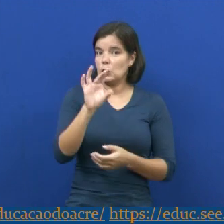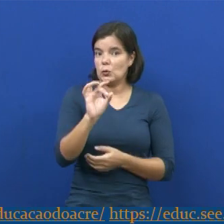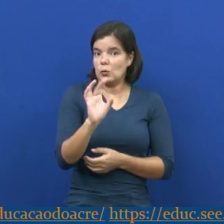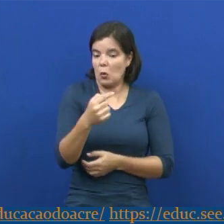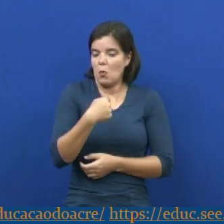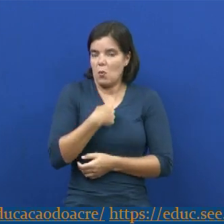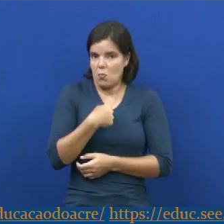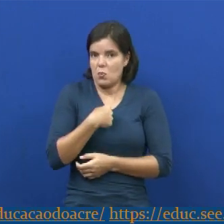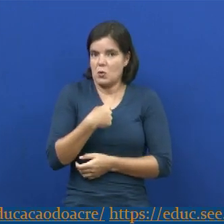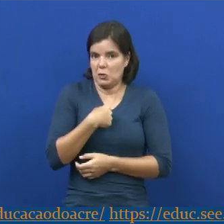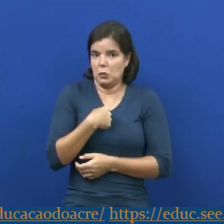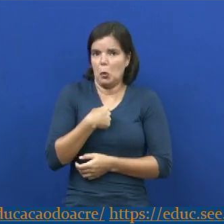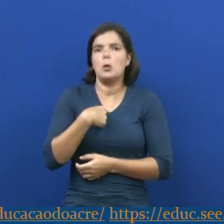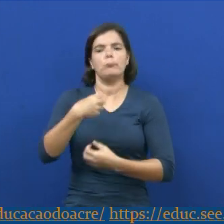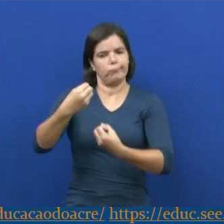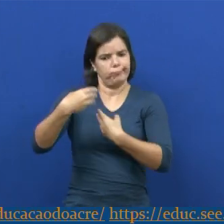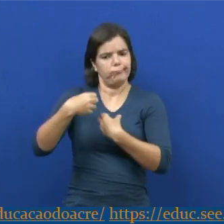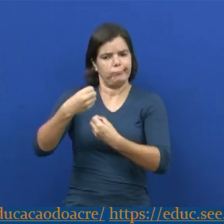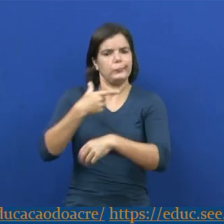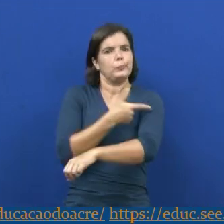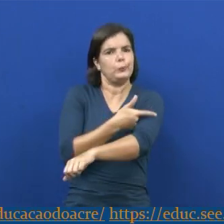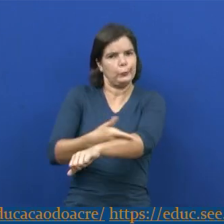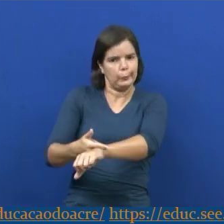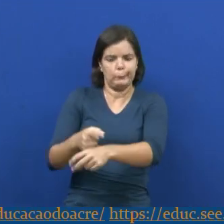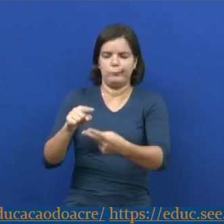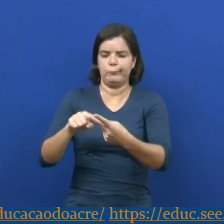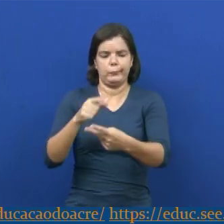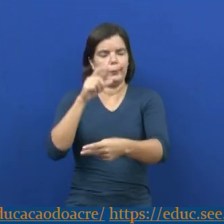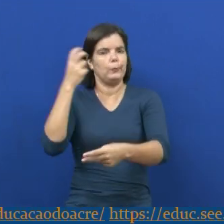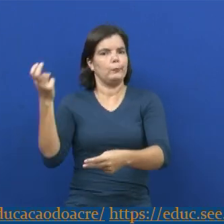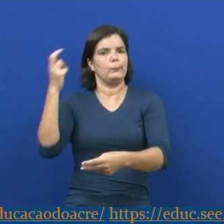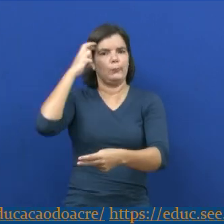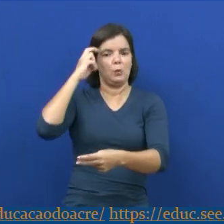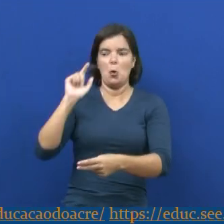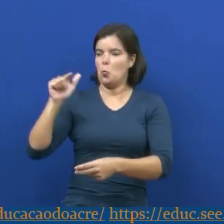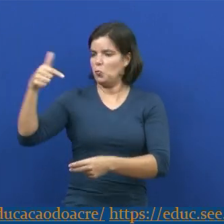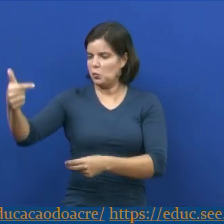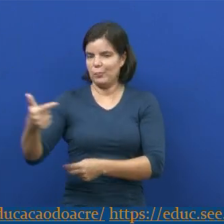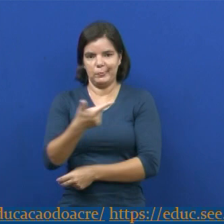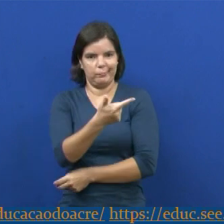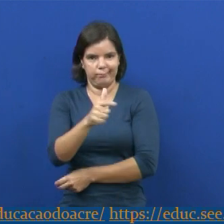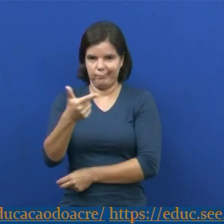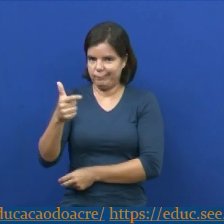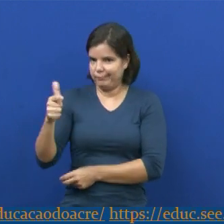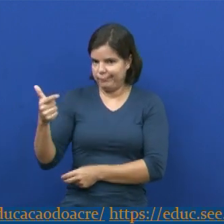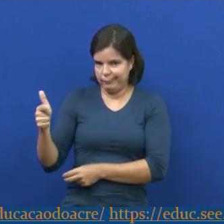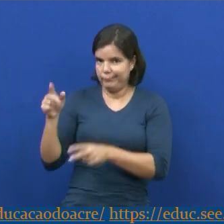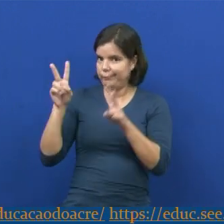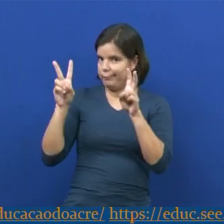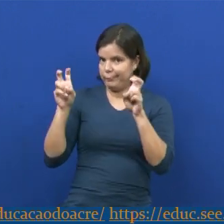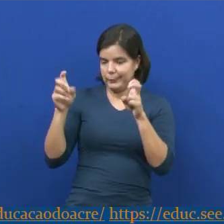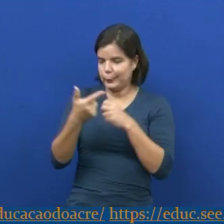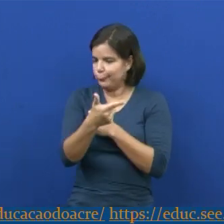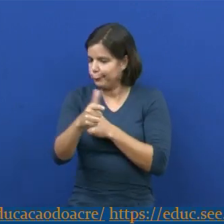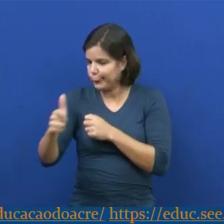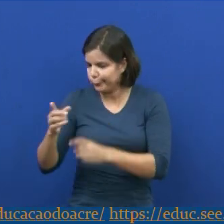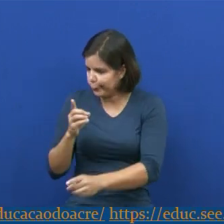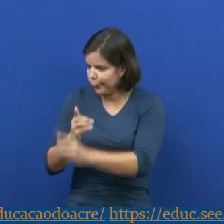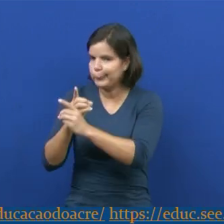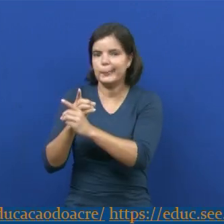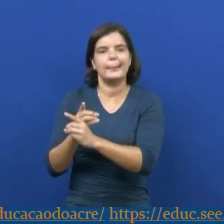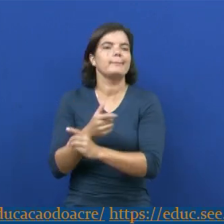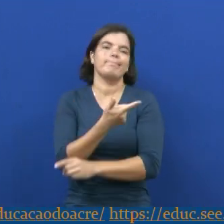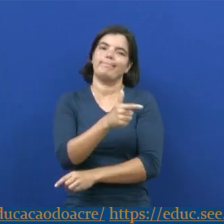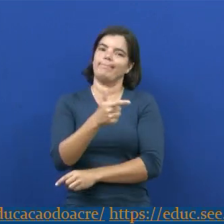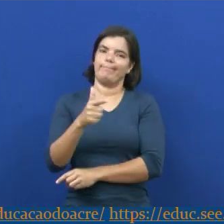somente eu sou civilizado, eu tenho cultura. Os demais povos descobertos entre aspas,